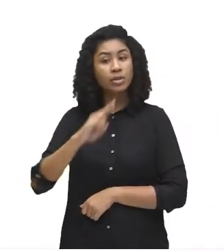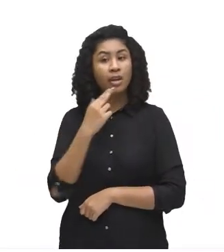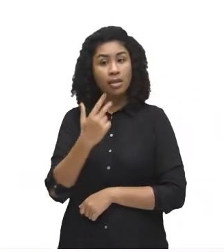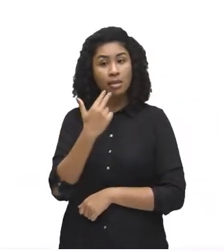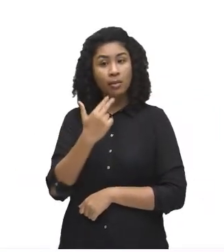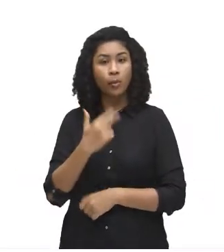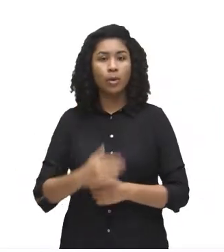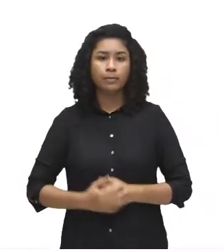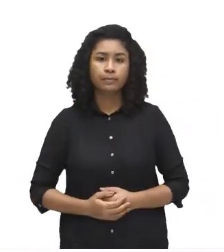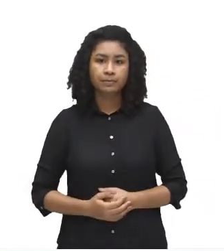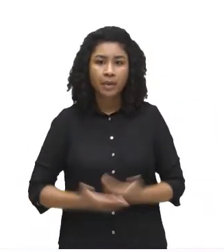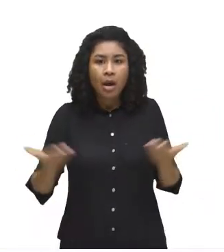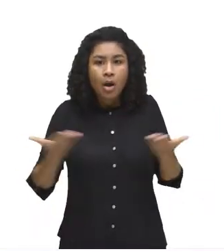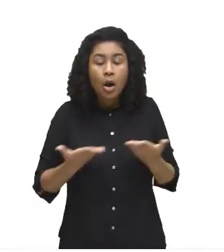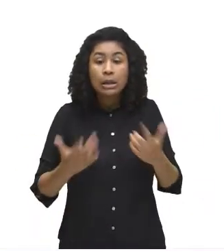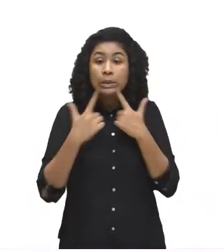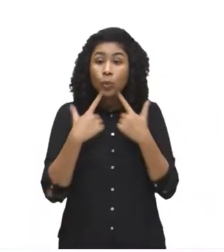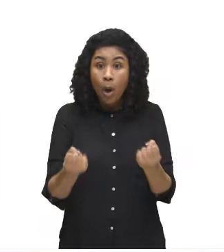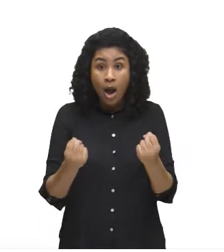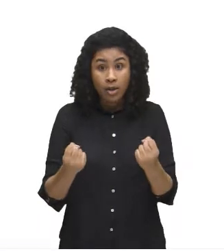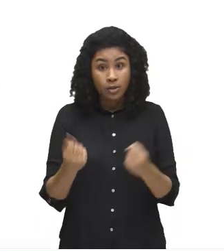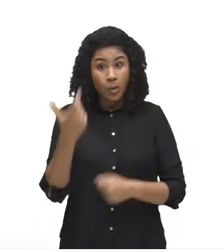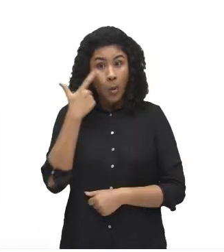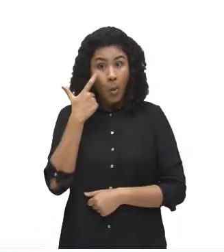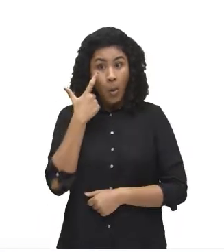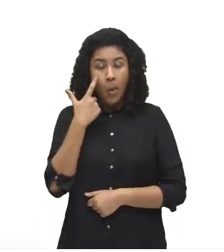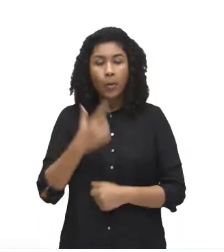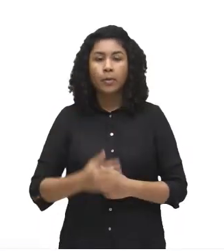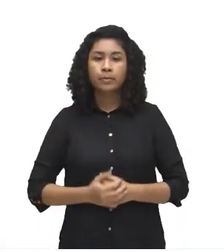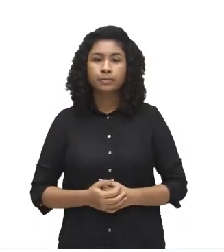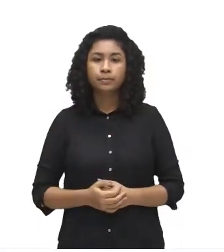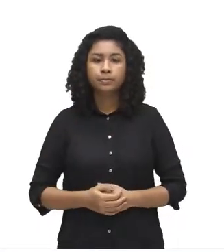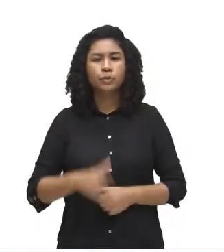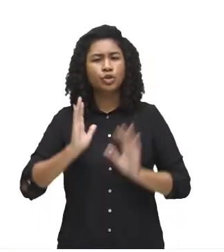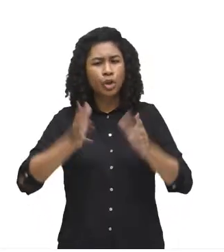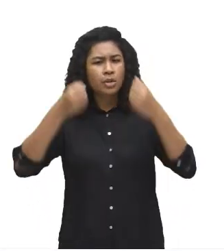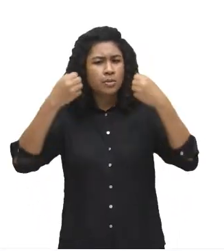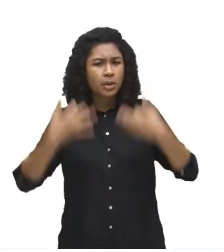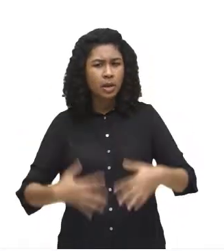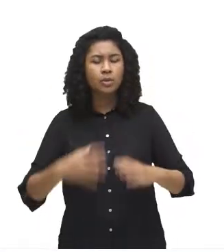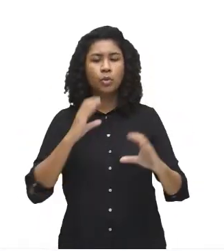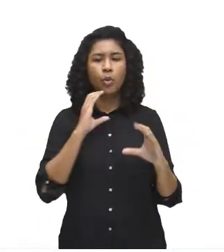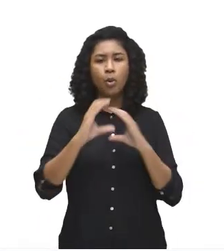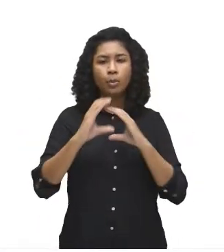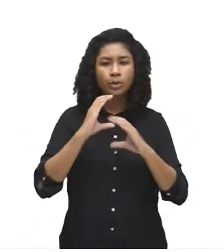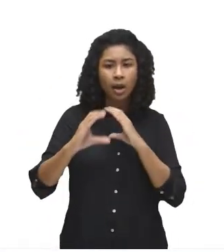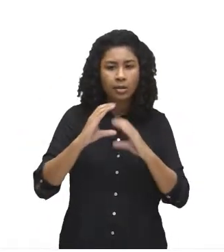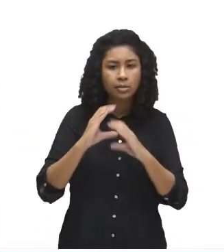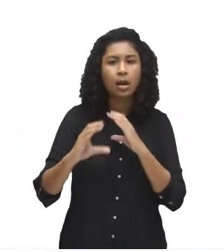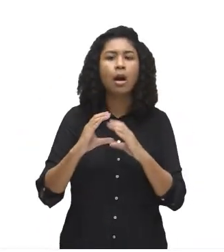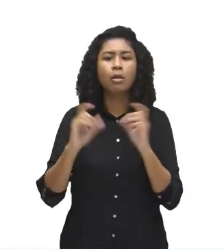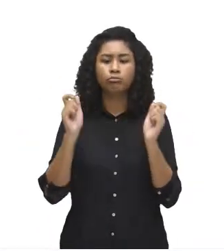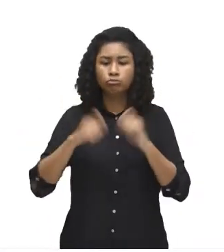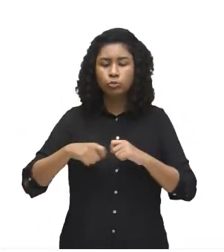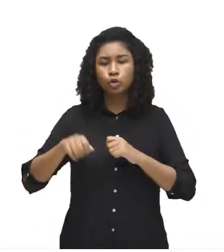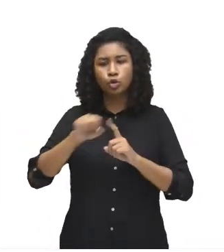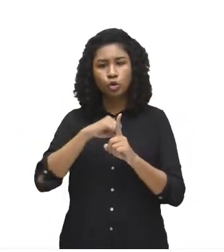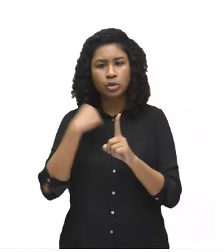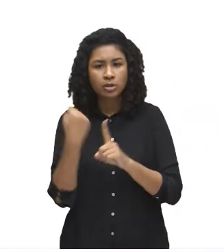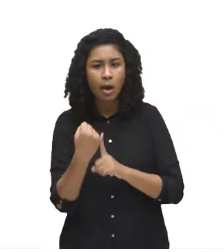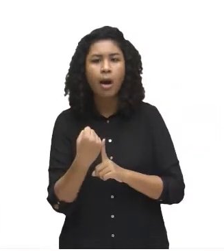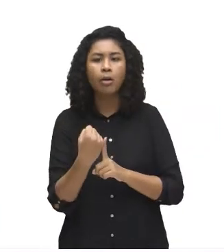linguagem. Agora é a linguagem. Nós falamos sobre comunicação, um ato social. A língua, uma construção